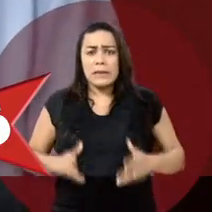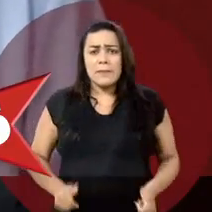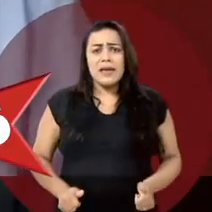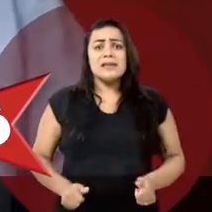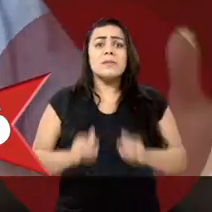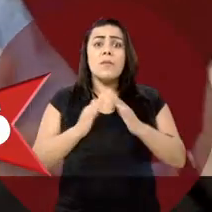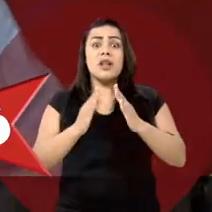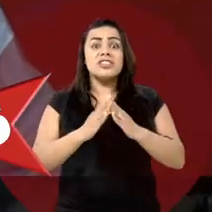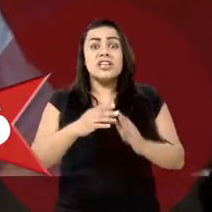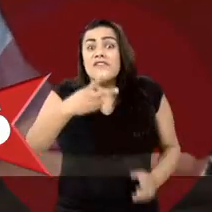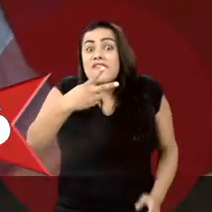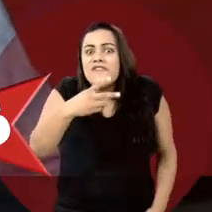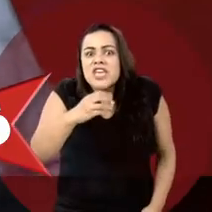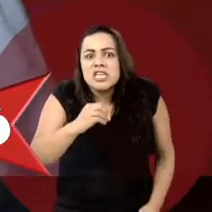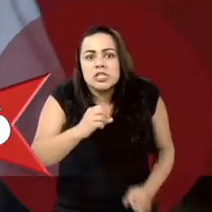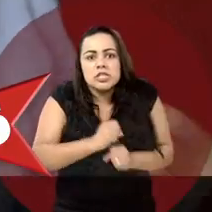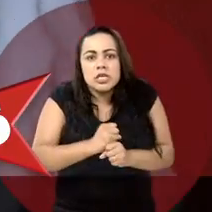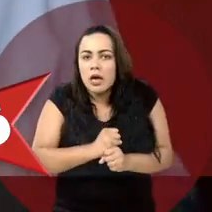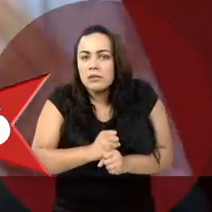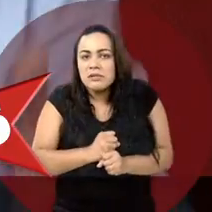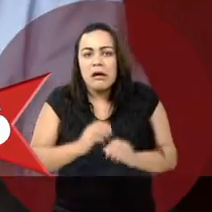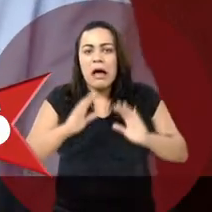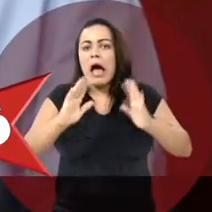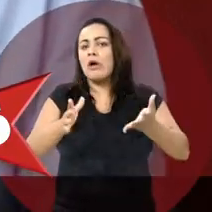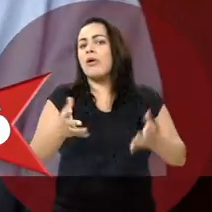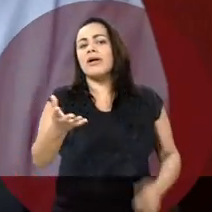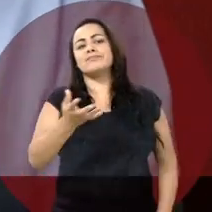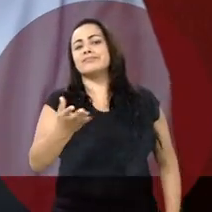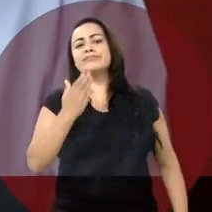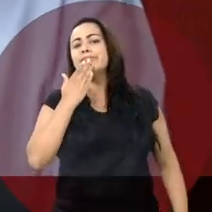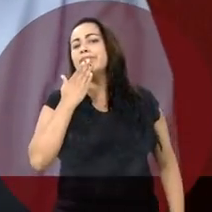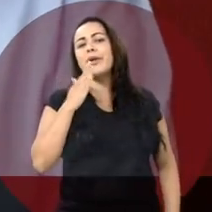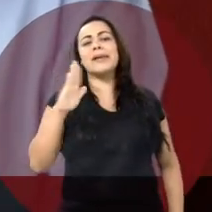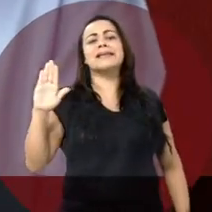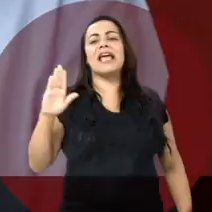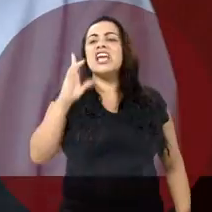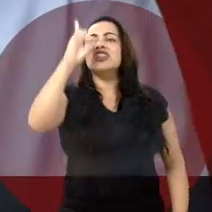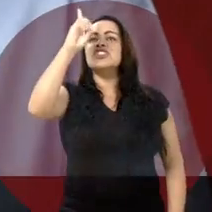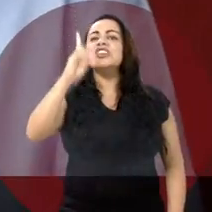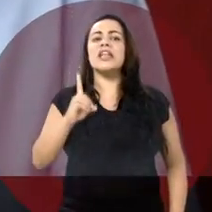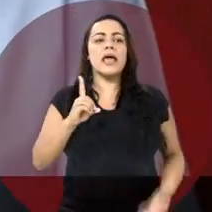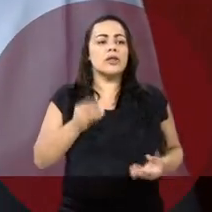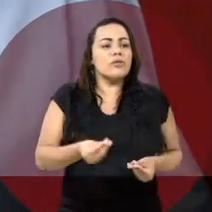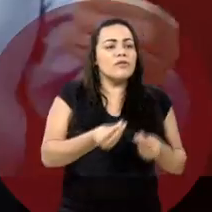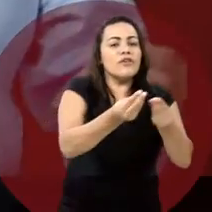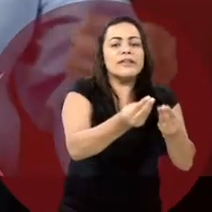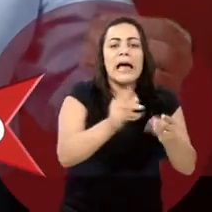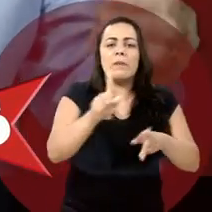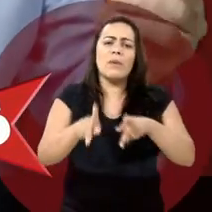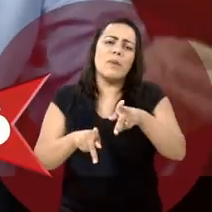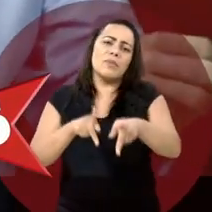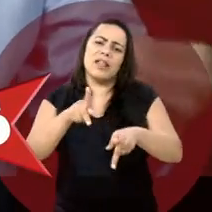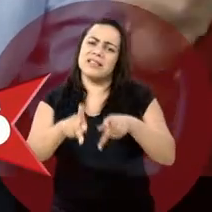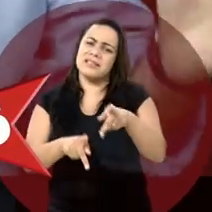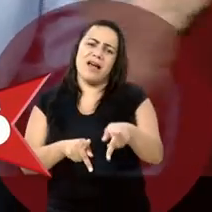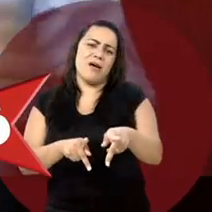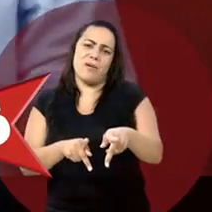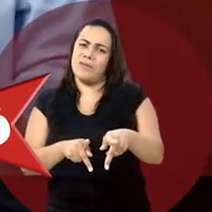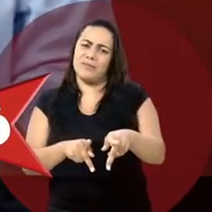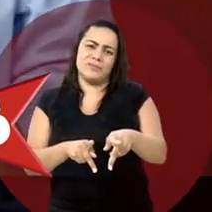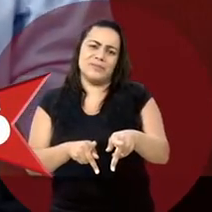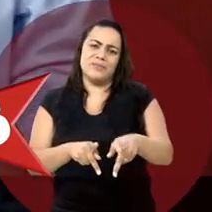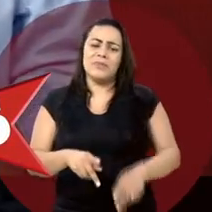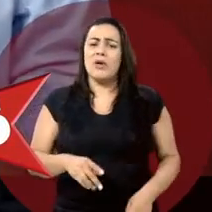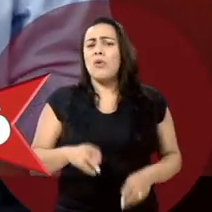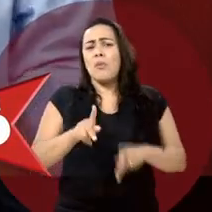agora prometer os mesmos direitos que ajudaram a arrancar do povo pobre, humilde e trabalhador. O PT foi contra